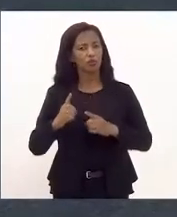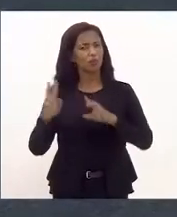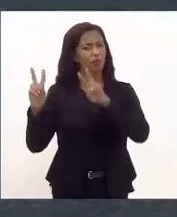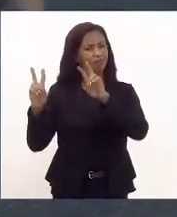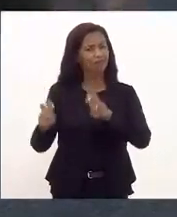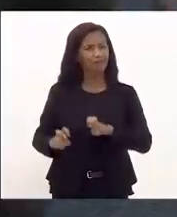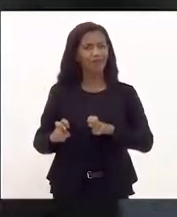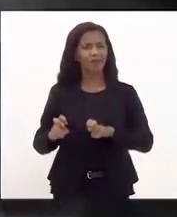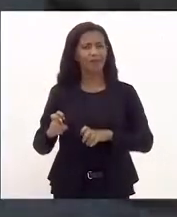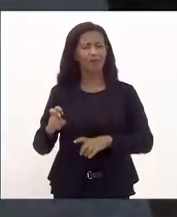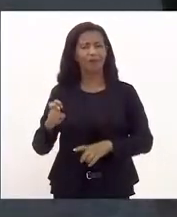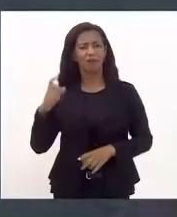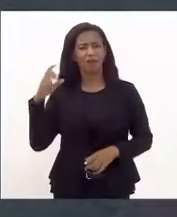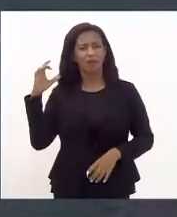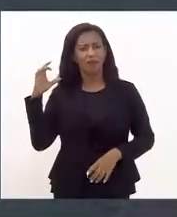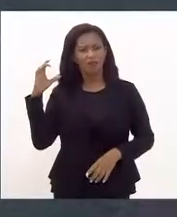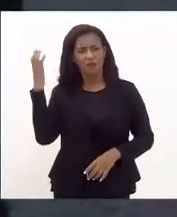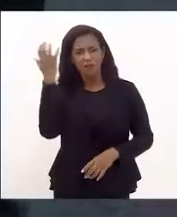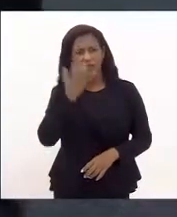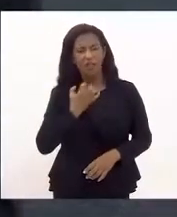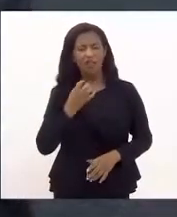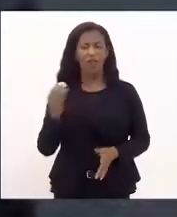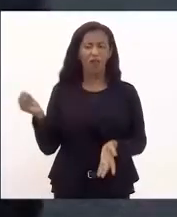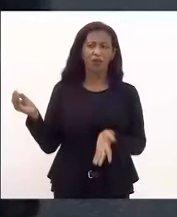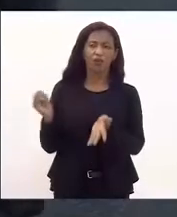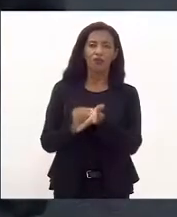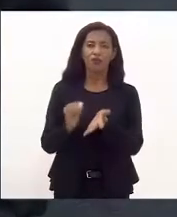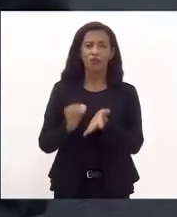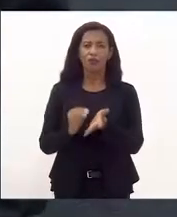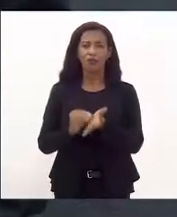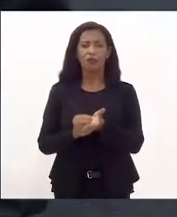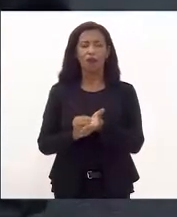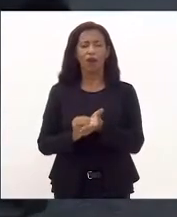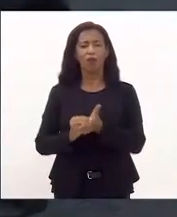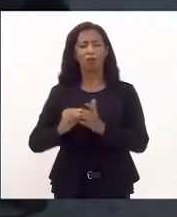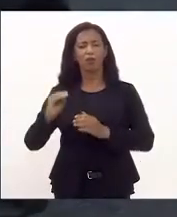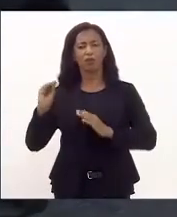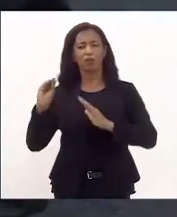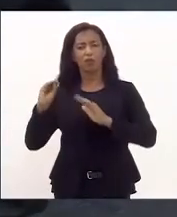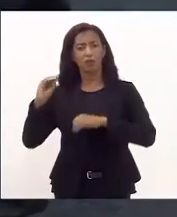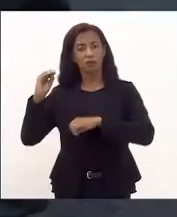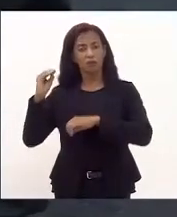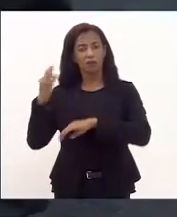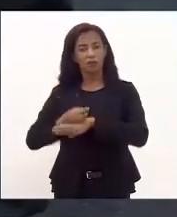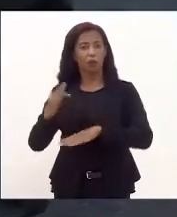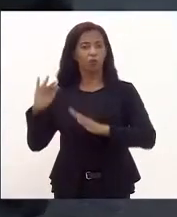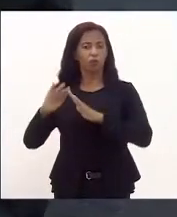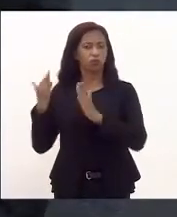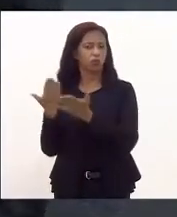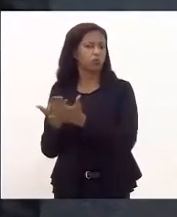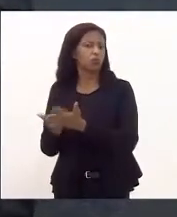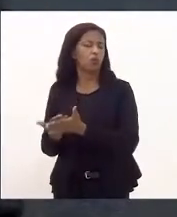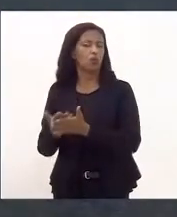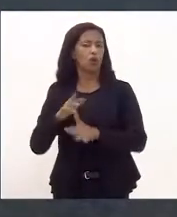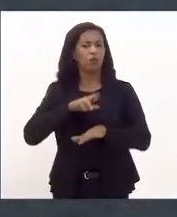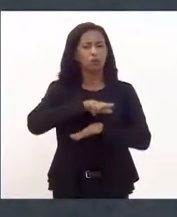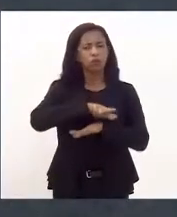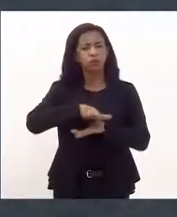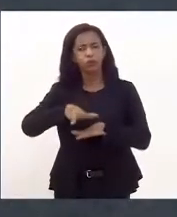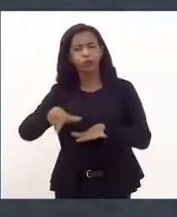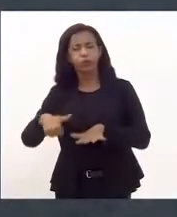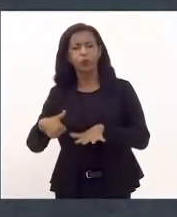grave, é um tema que produz ausência no âmbito escolar, que compromete uma série